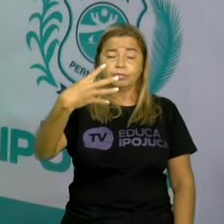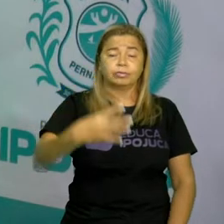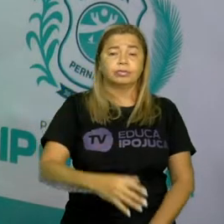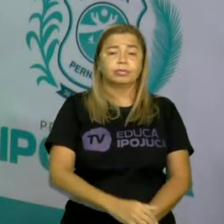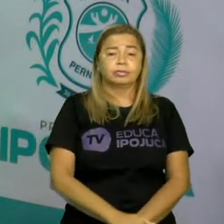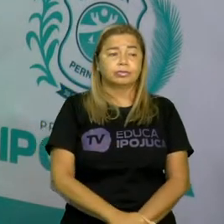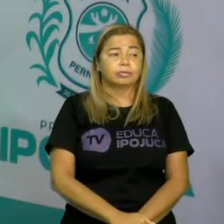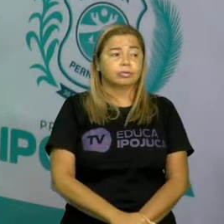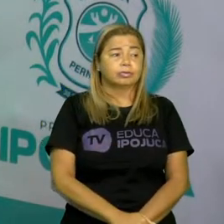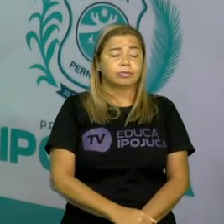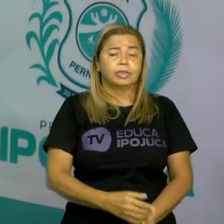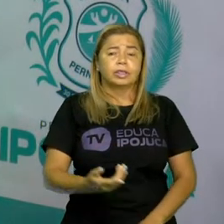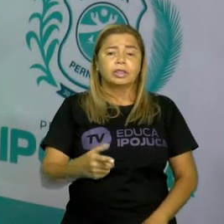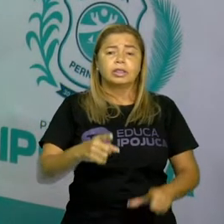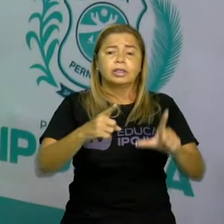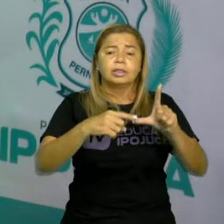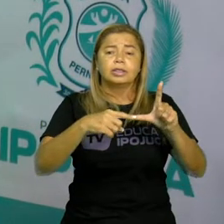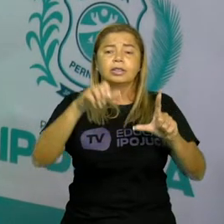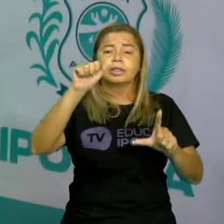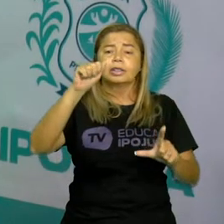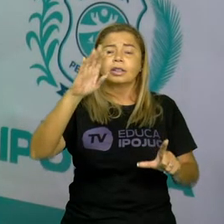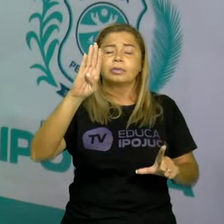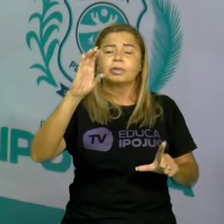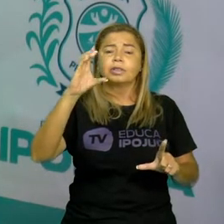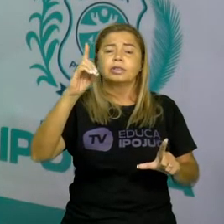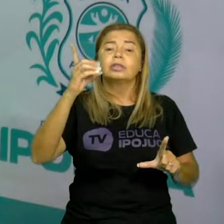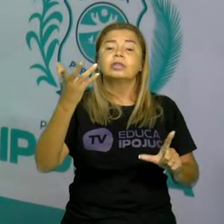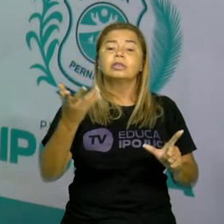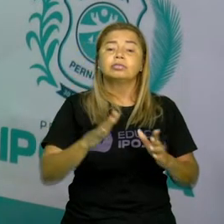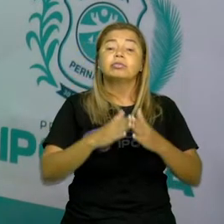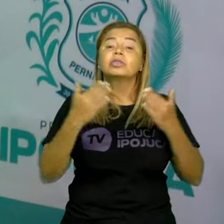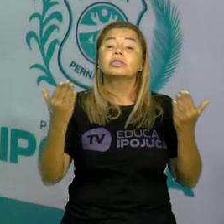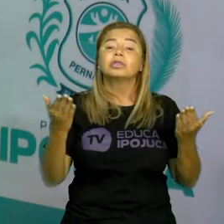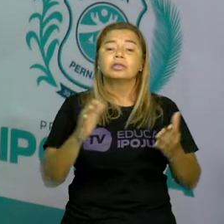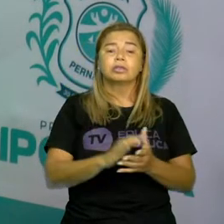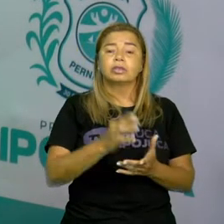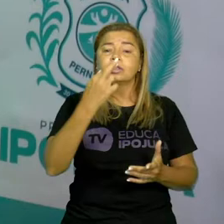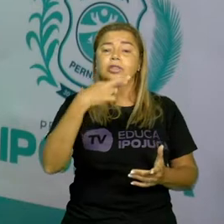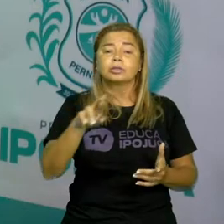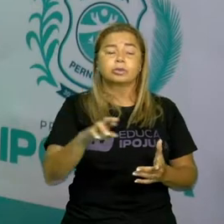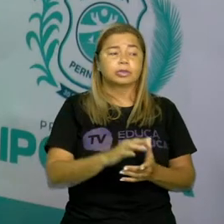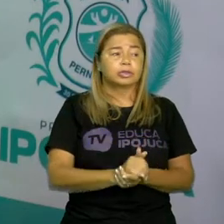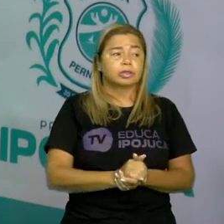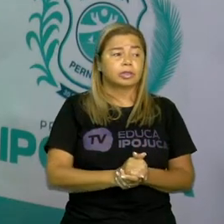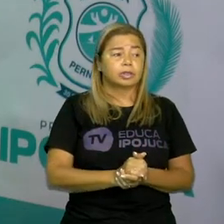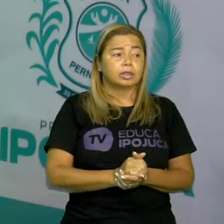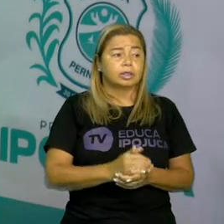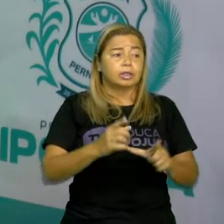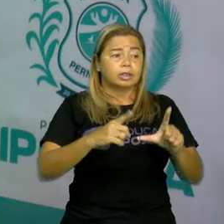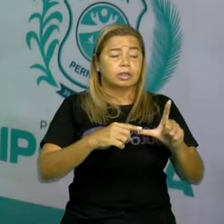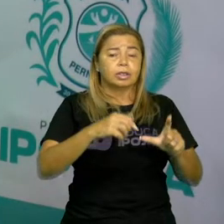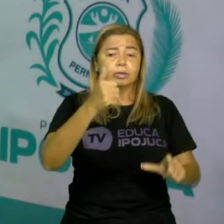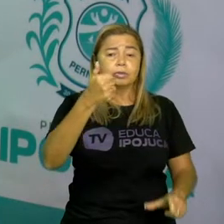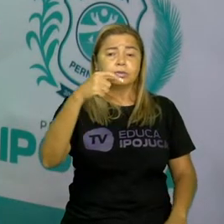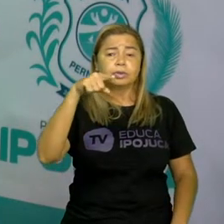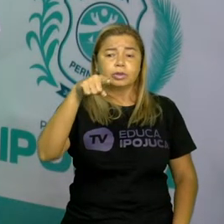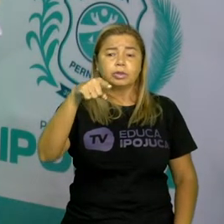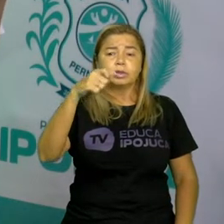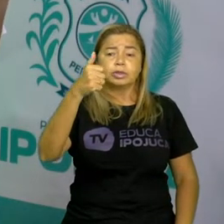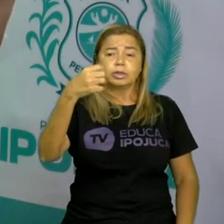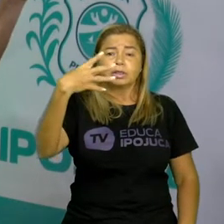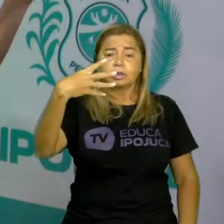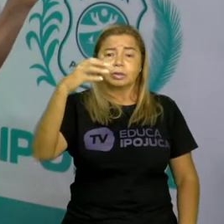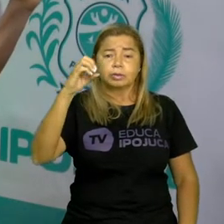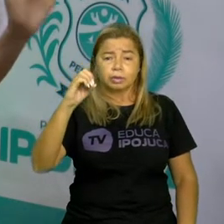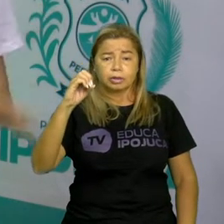1.144. É letra A, B ou C? Aqui está escrito 1.140. Então, esse